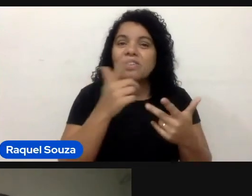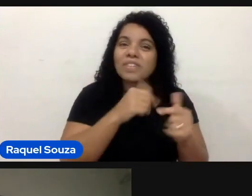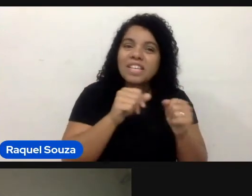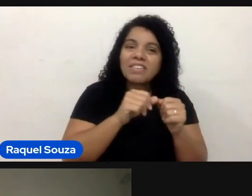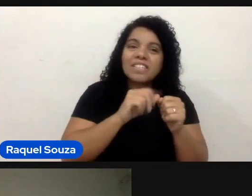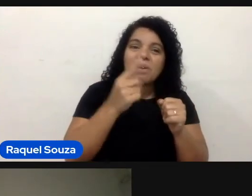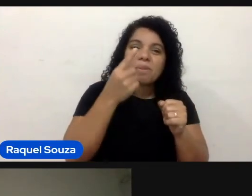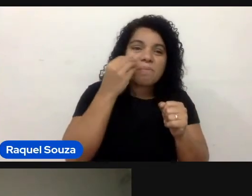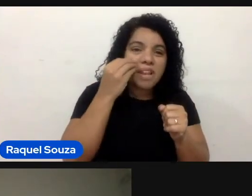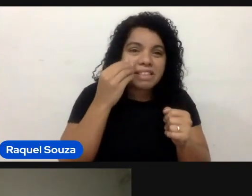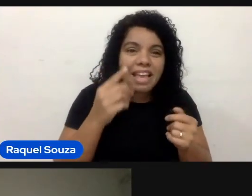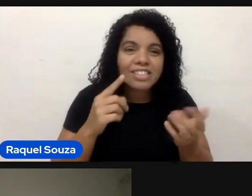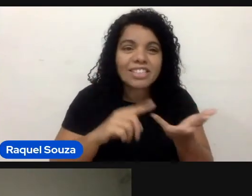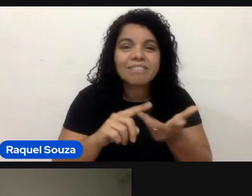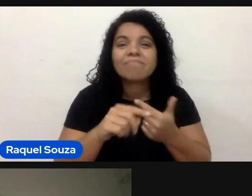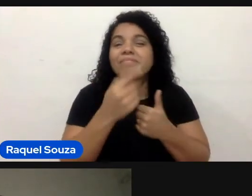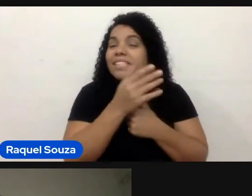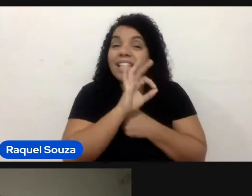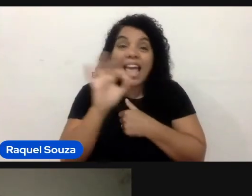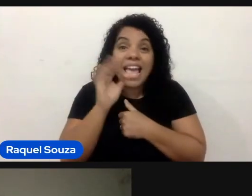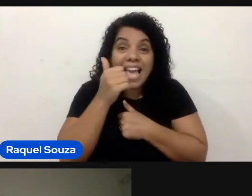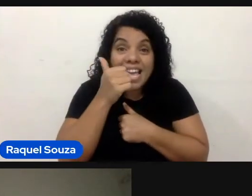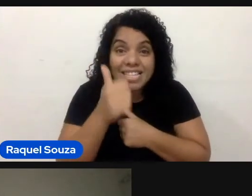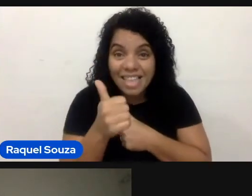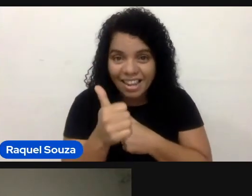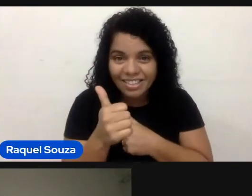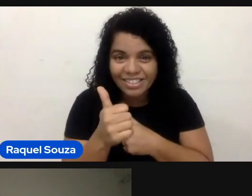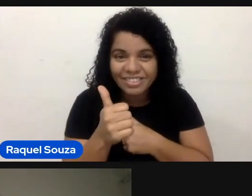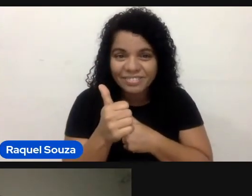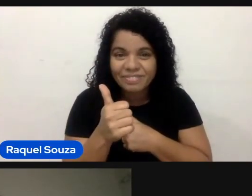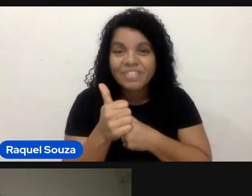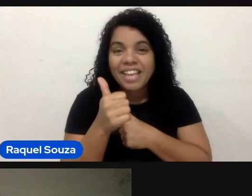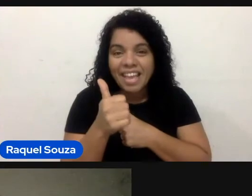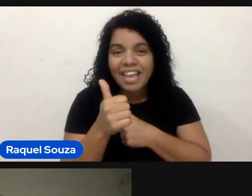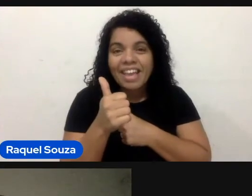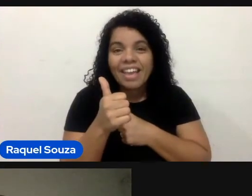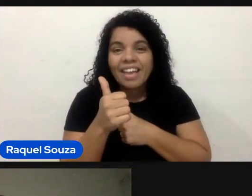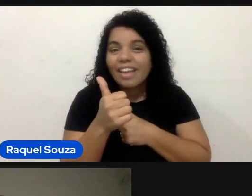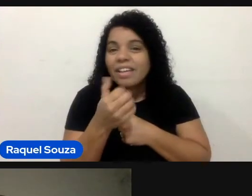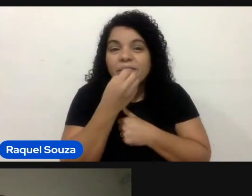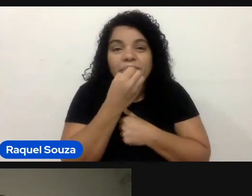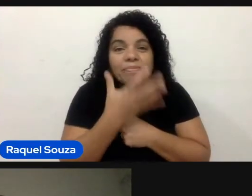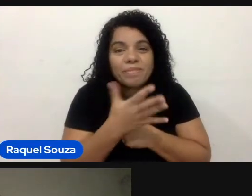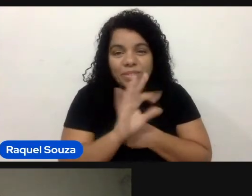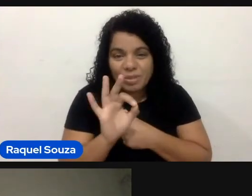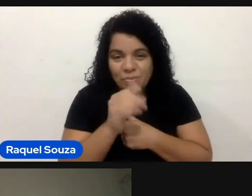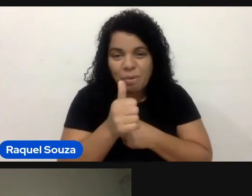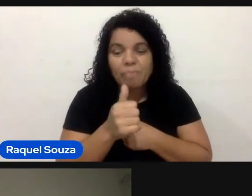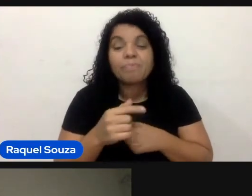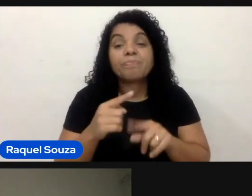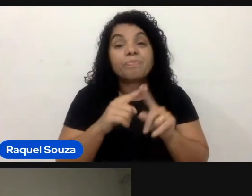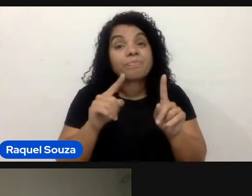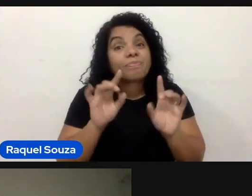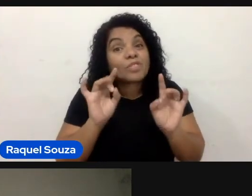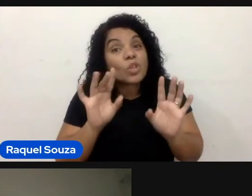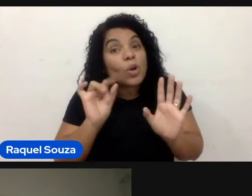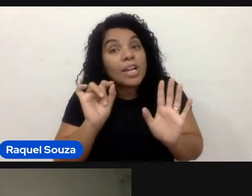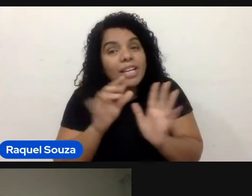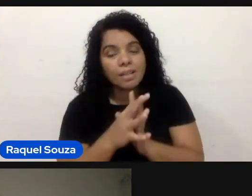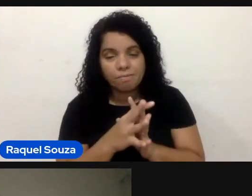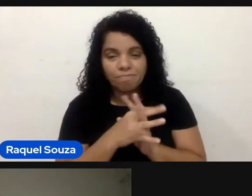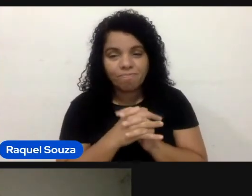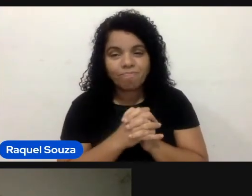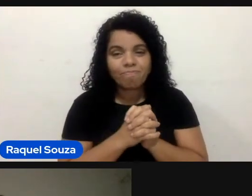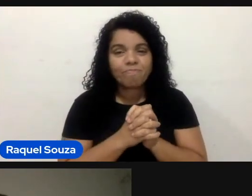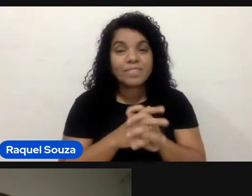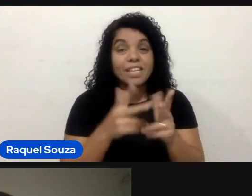teste aqui. Isso é excelente, isso é muito bom. Só que as coisas